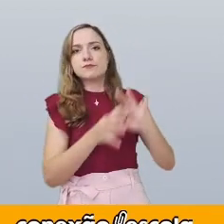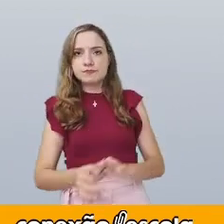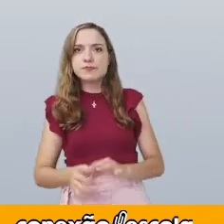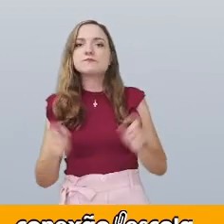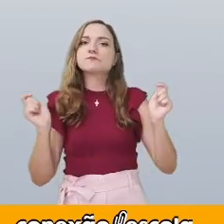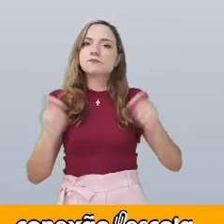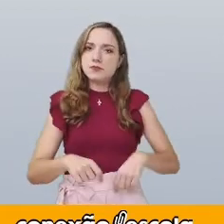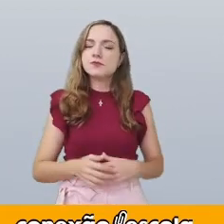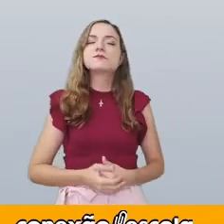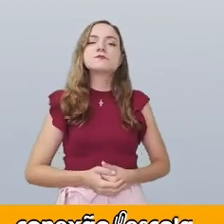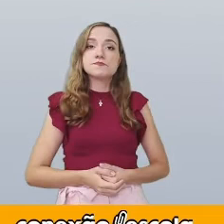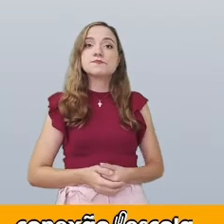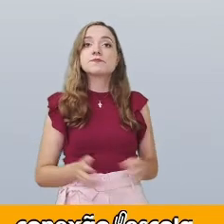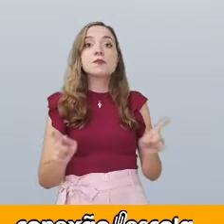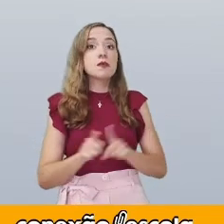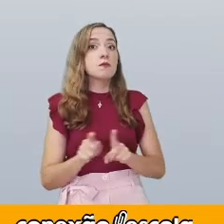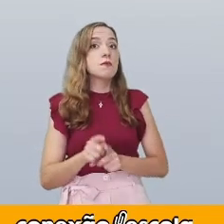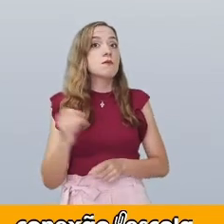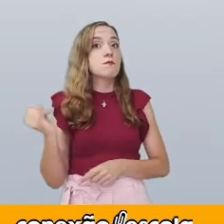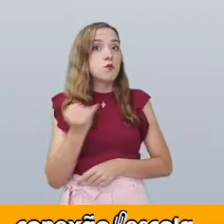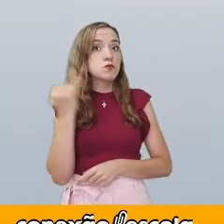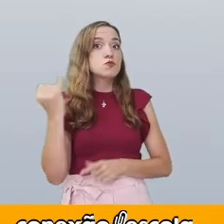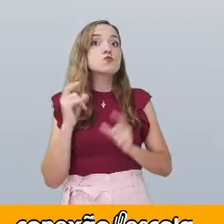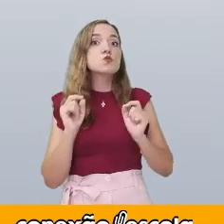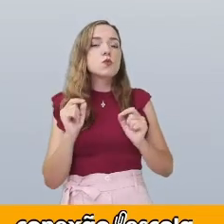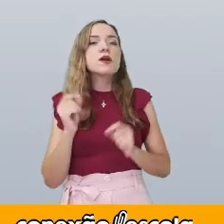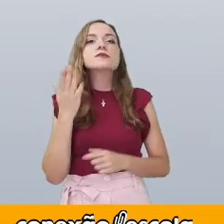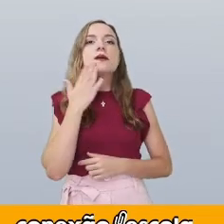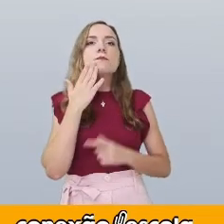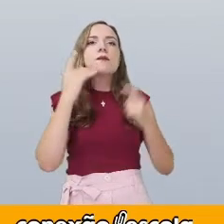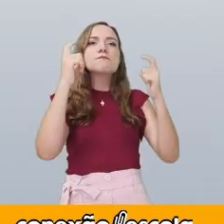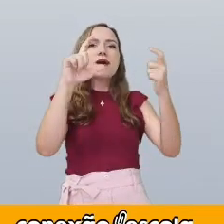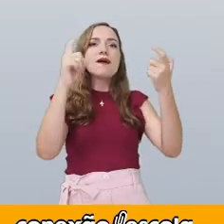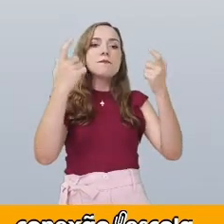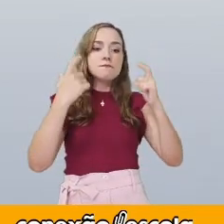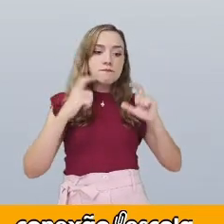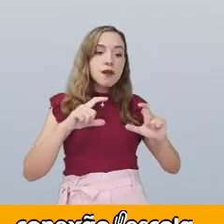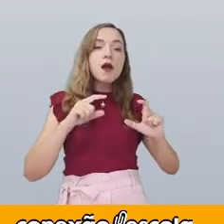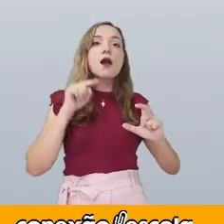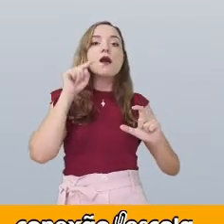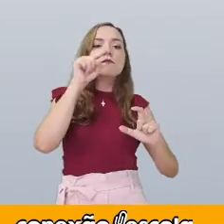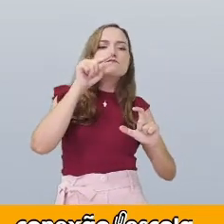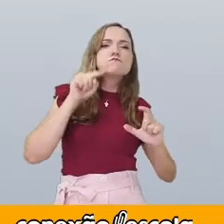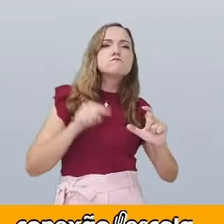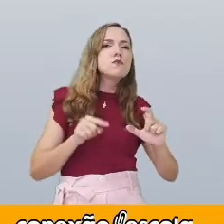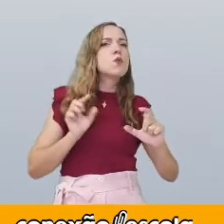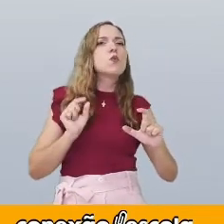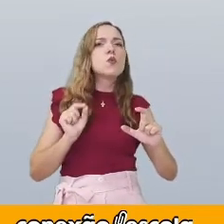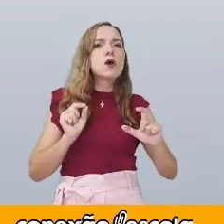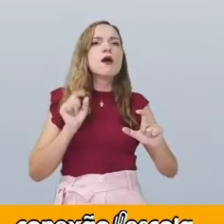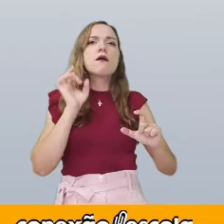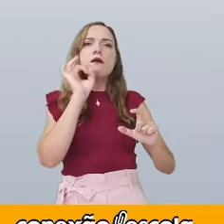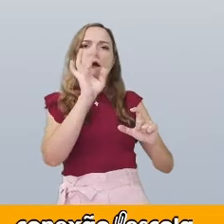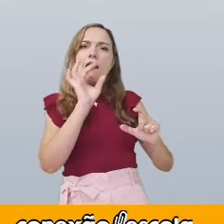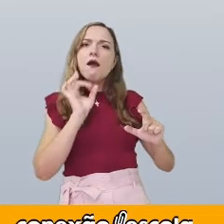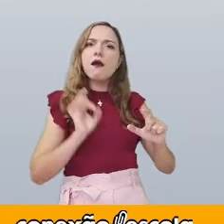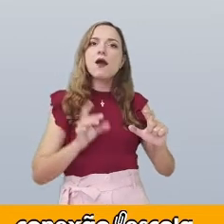desenvolvida. Também é importante atentar-se aos parágrafos seguintes, para que cada um desses parágrafos no